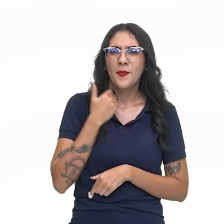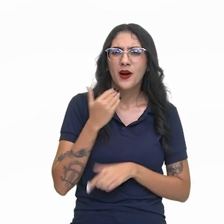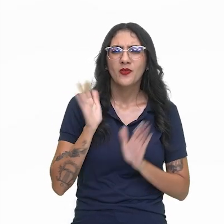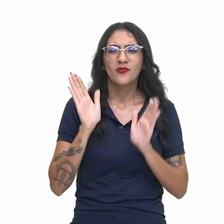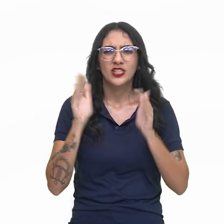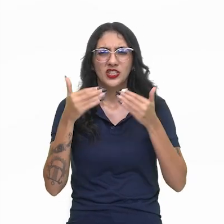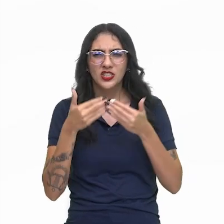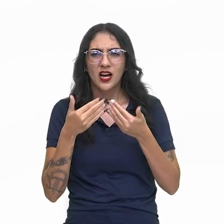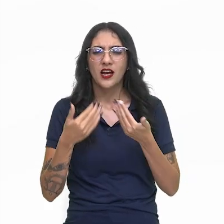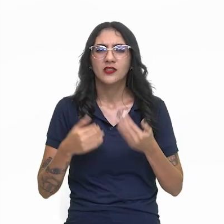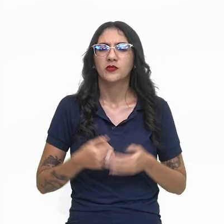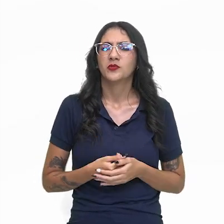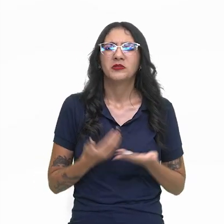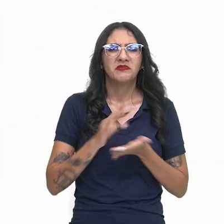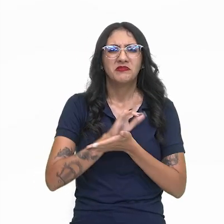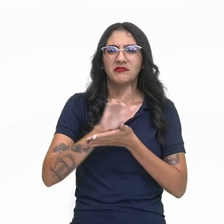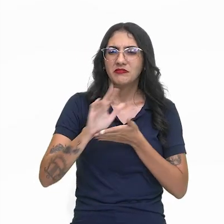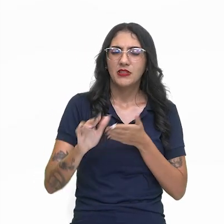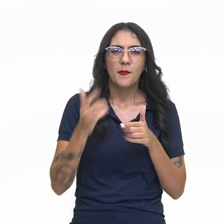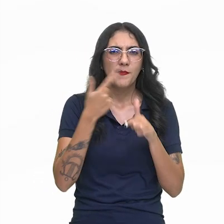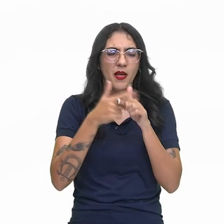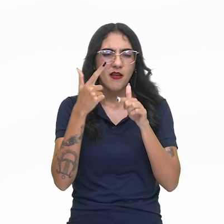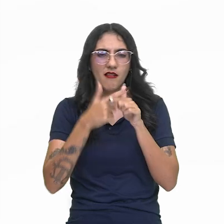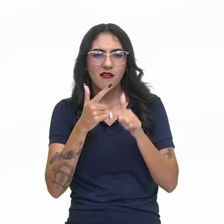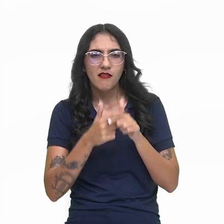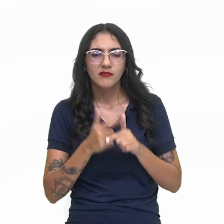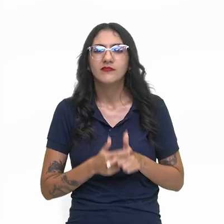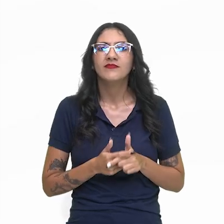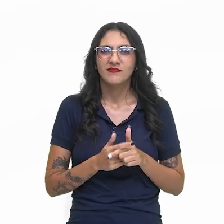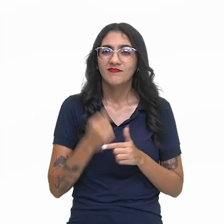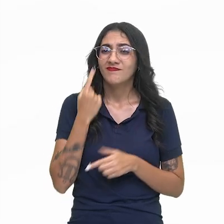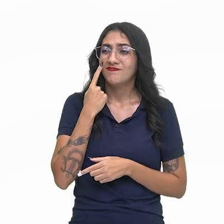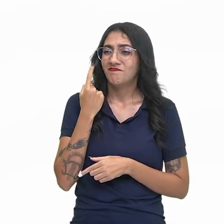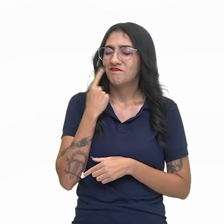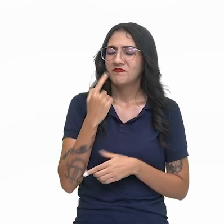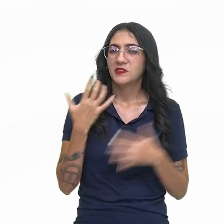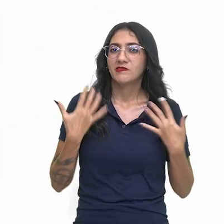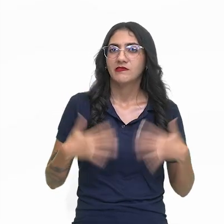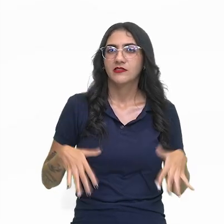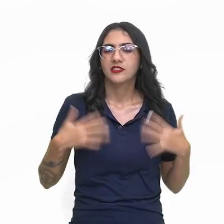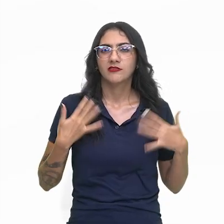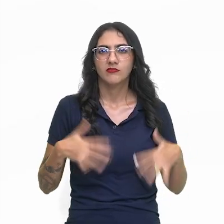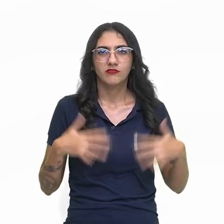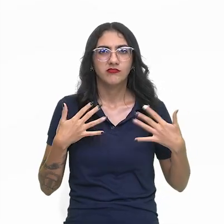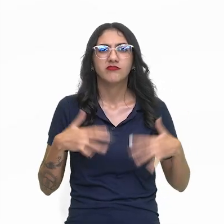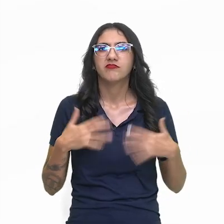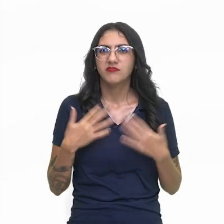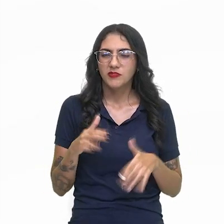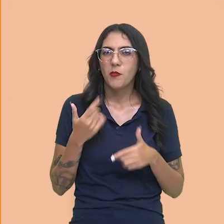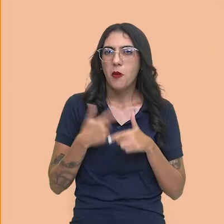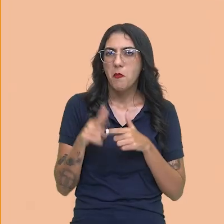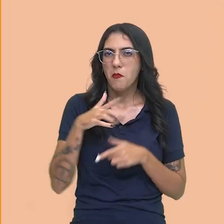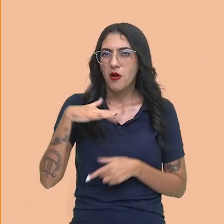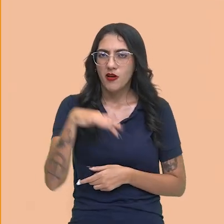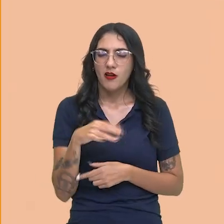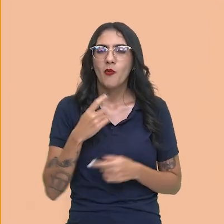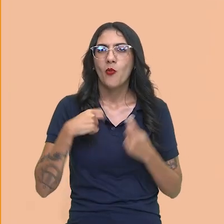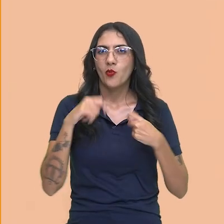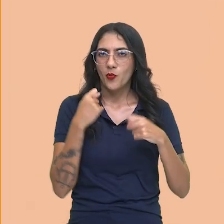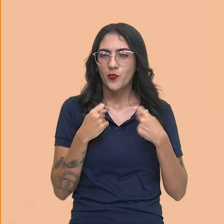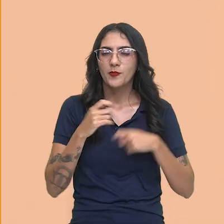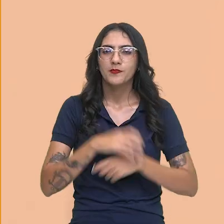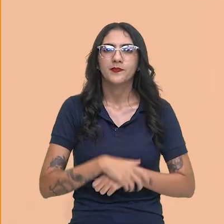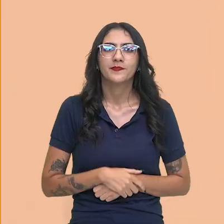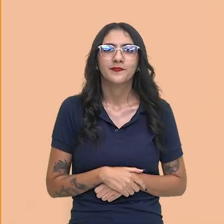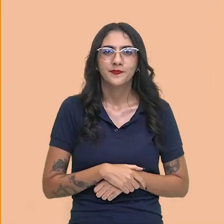chega a 20 mil e por aí vai. Então percebam que a gente estava numa situação bem complicada economicamente. Então qual vai ser